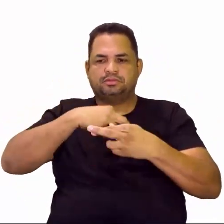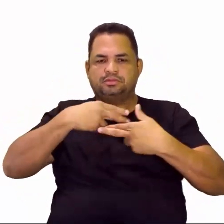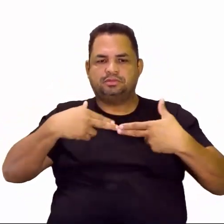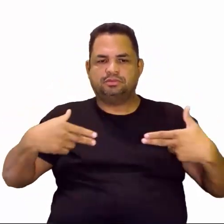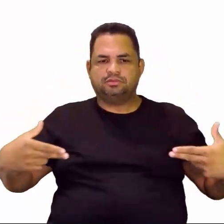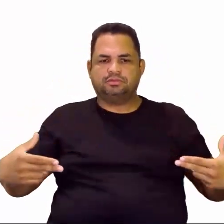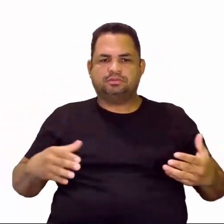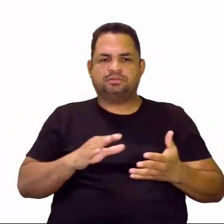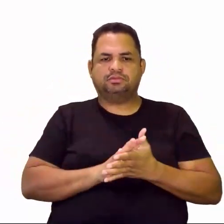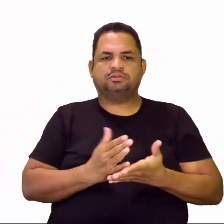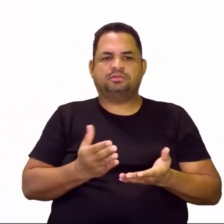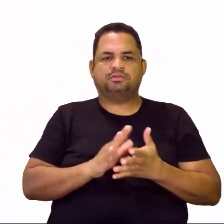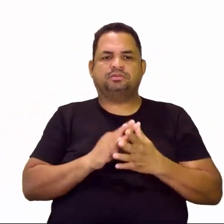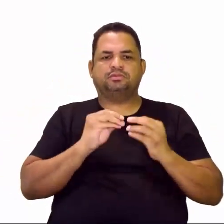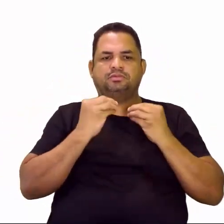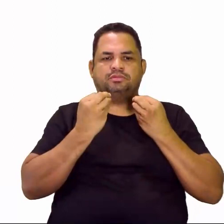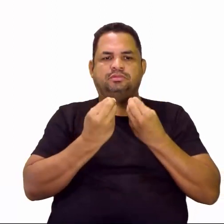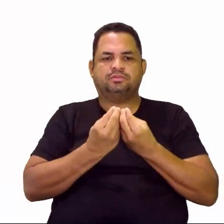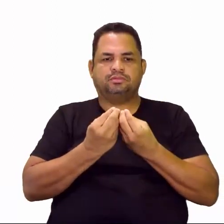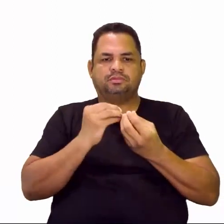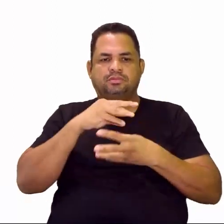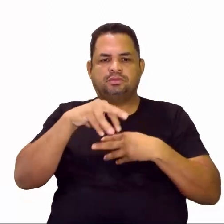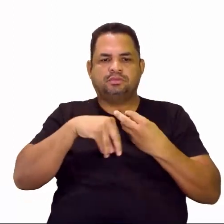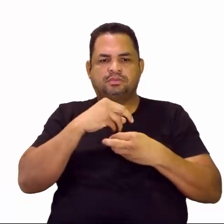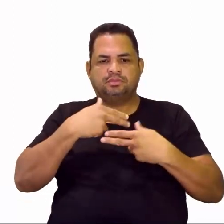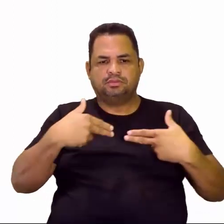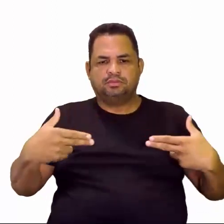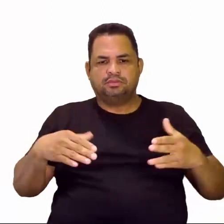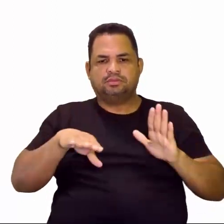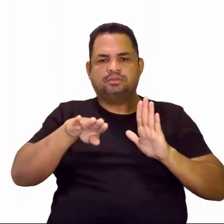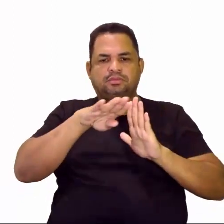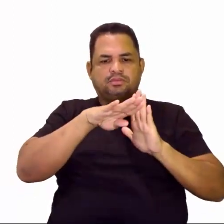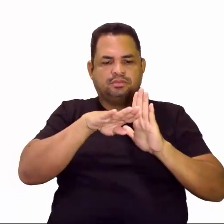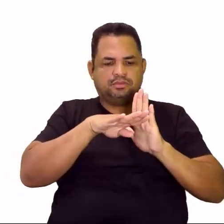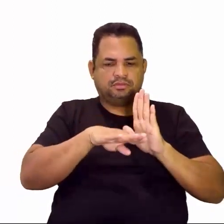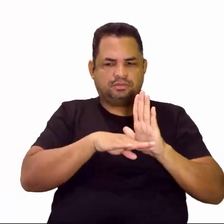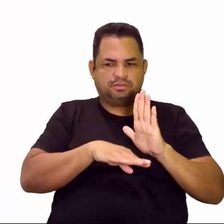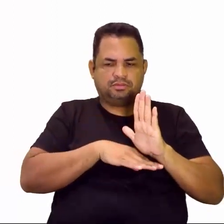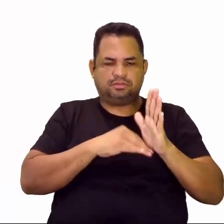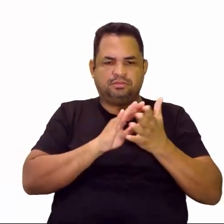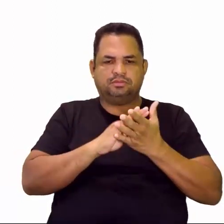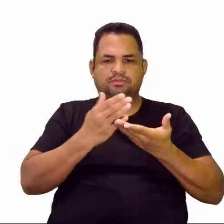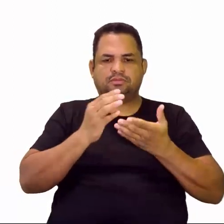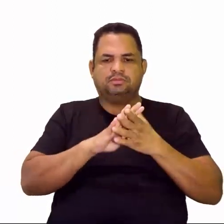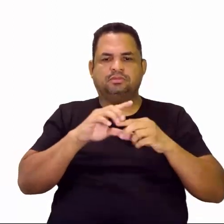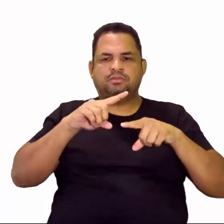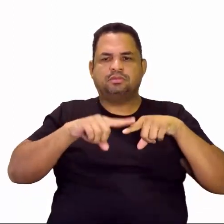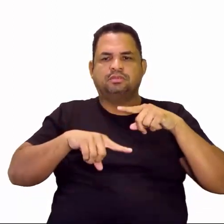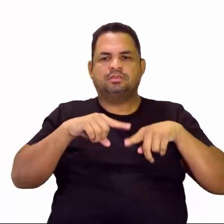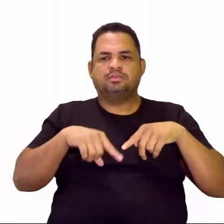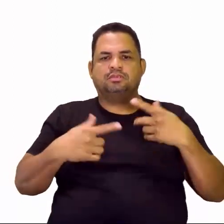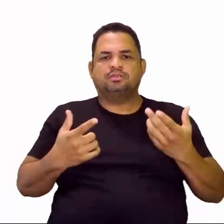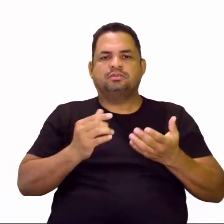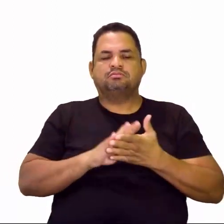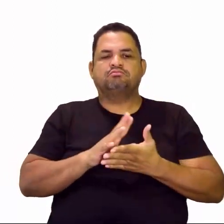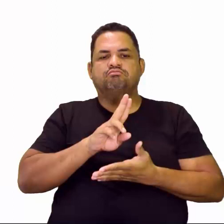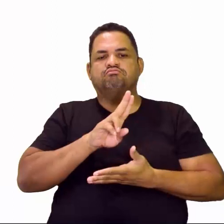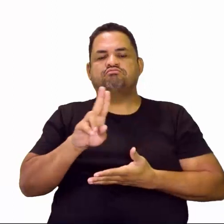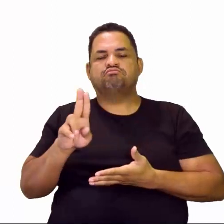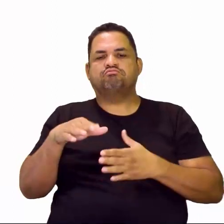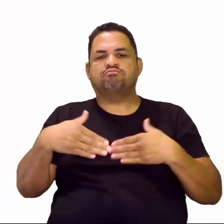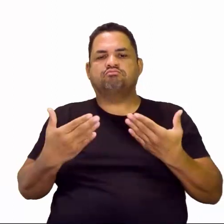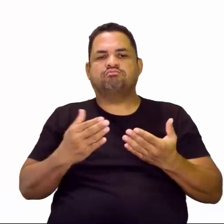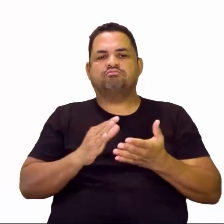nós temos substâncias, misturas e a classificação dos materiais, que